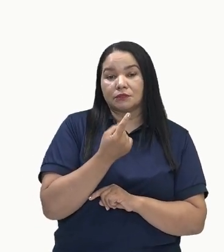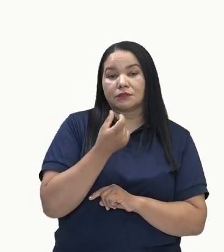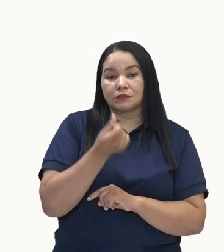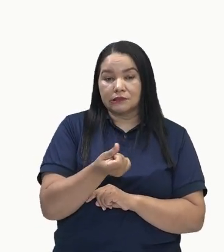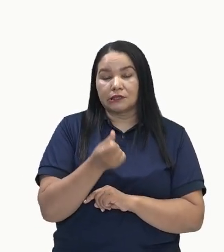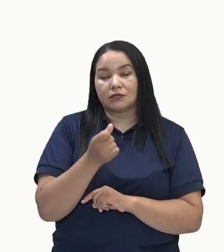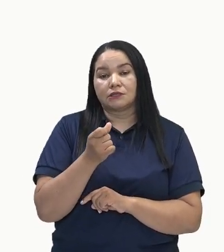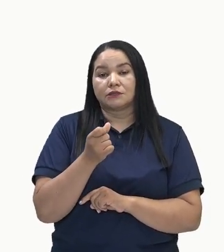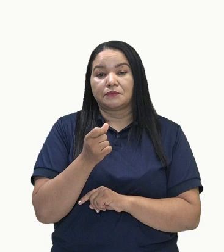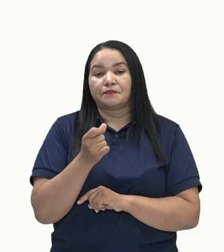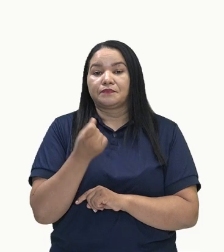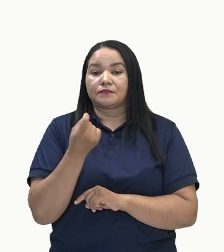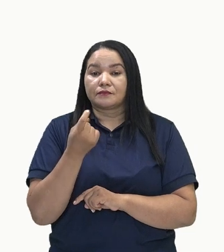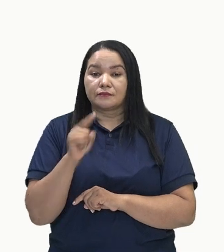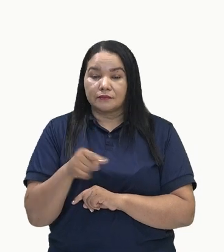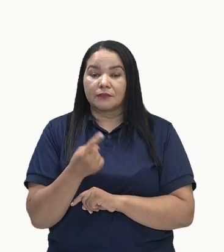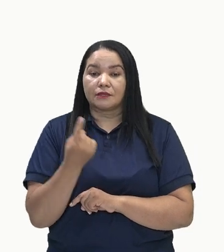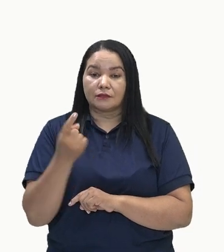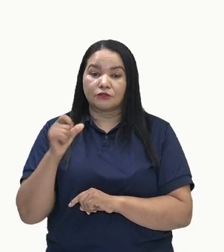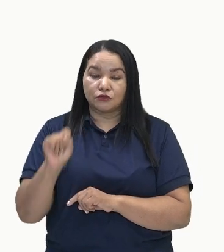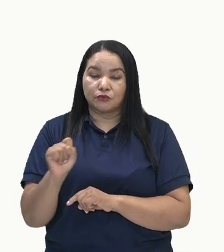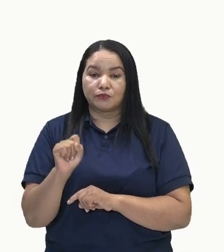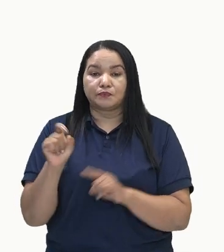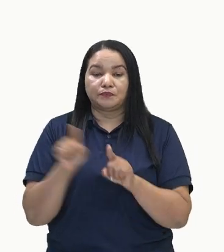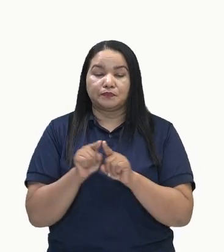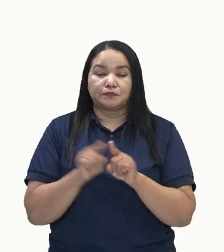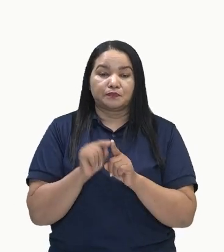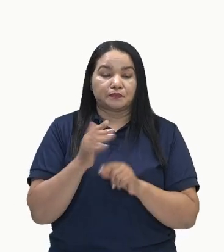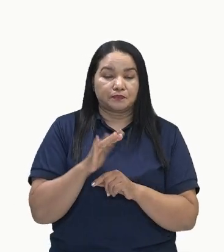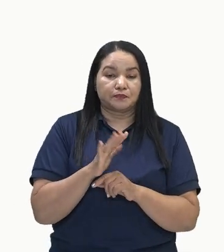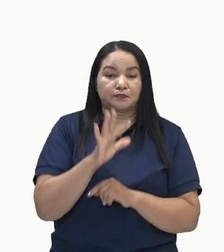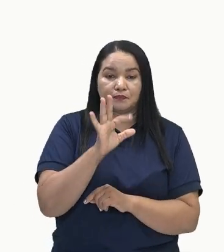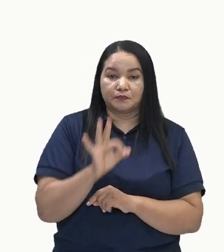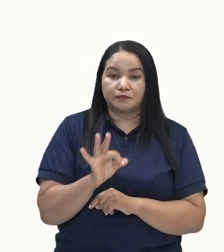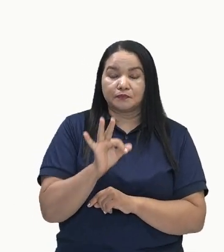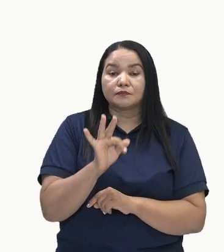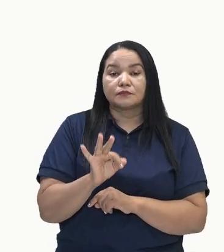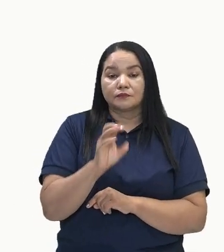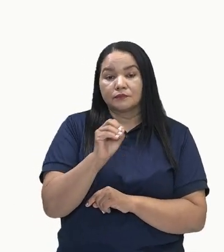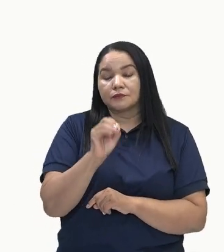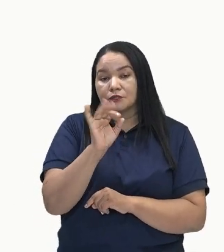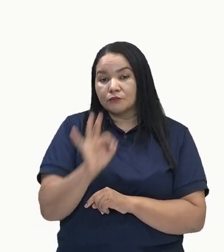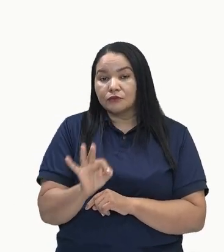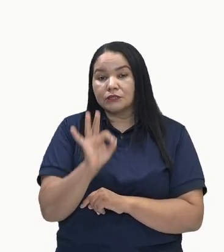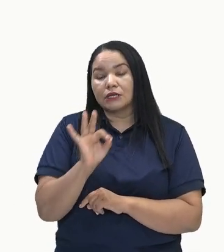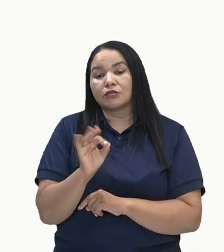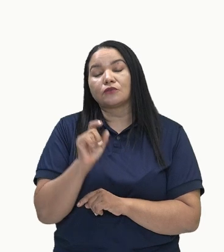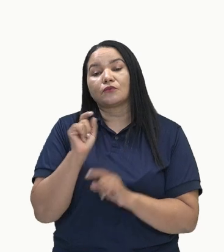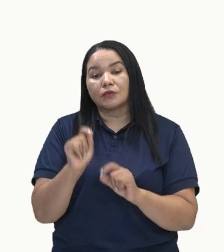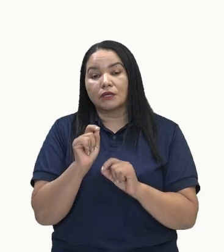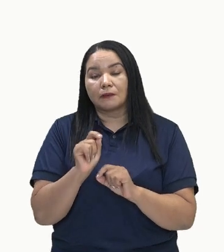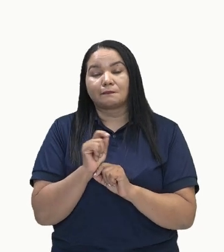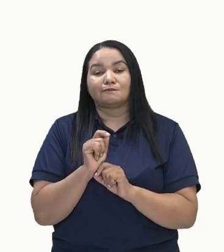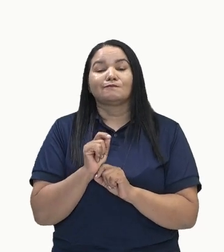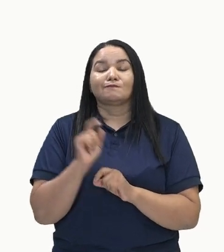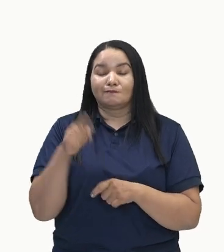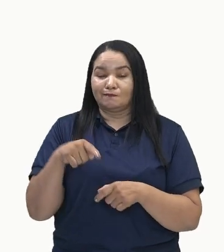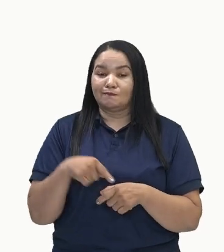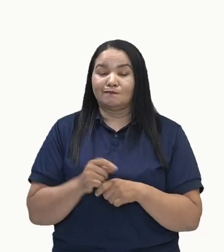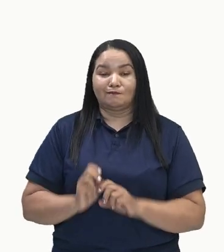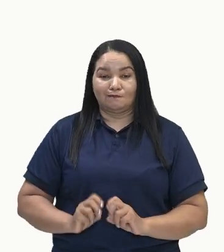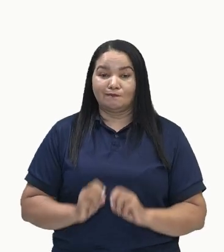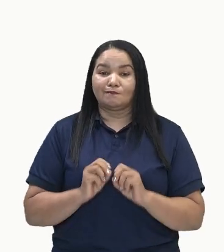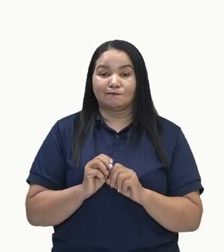18 responsável por cerca de 70% dos cânceres do colo do útero.